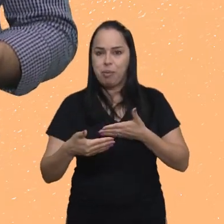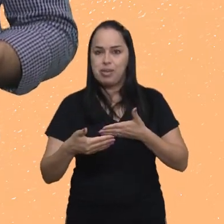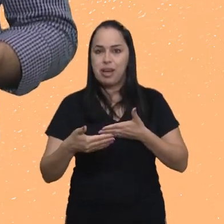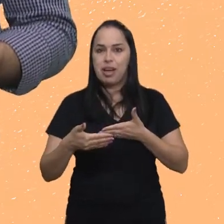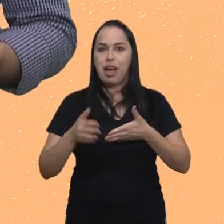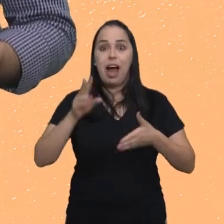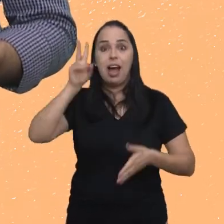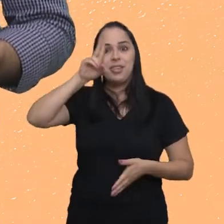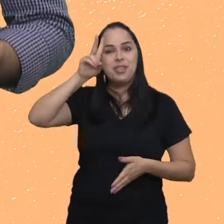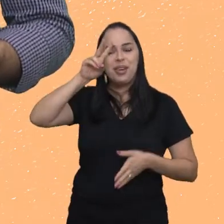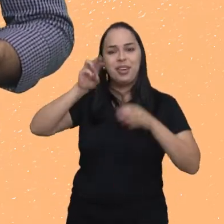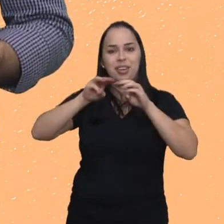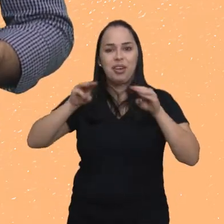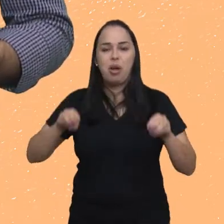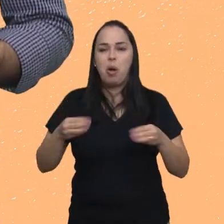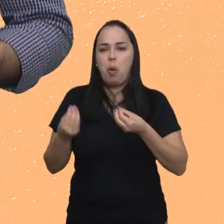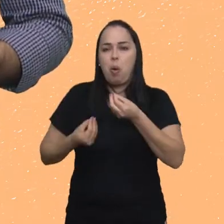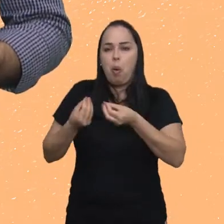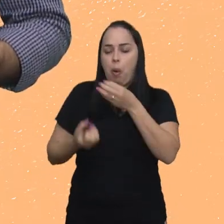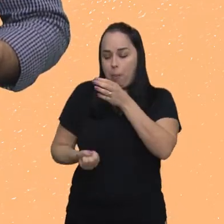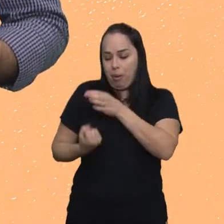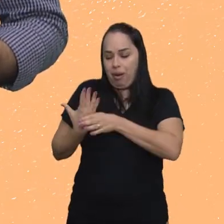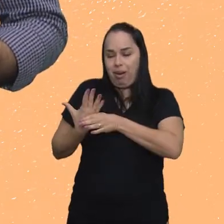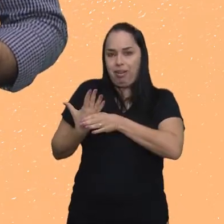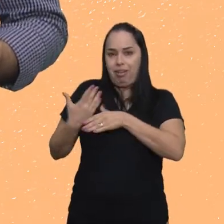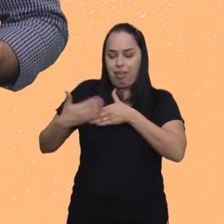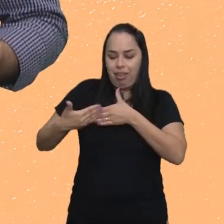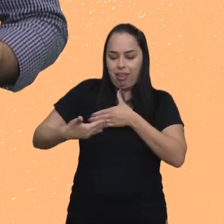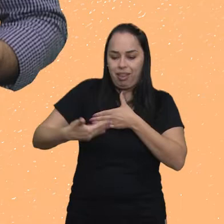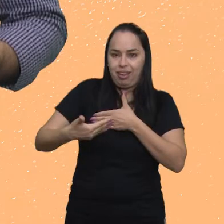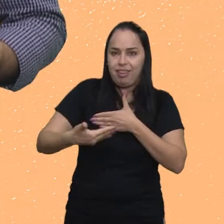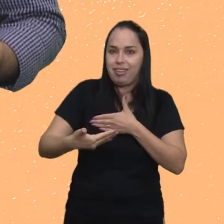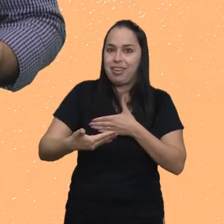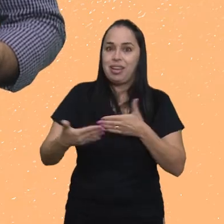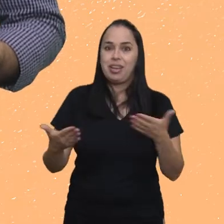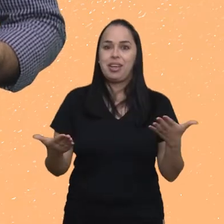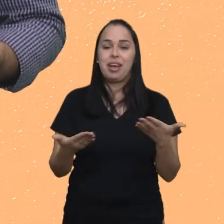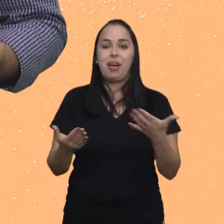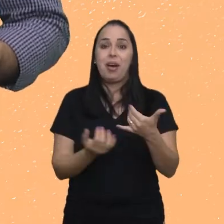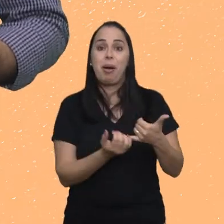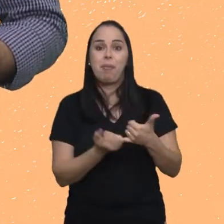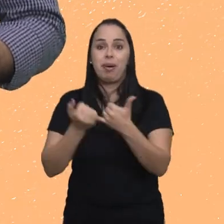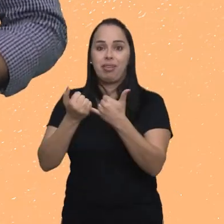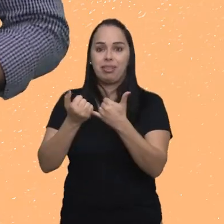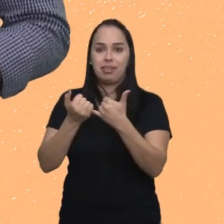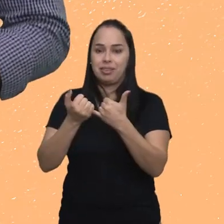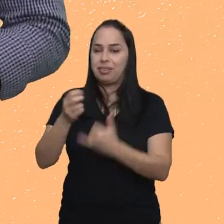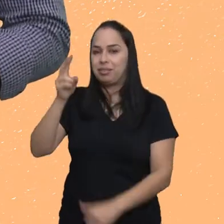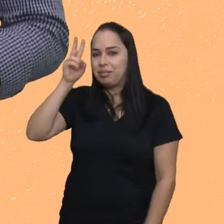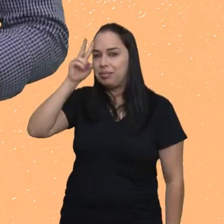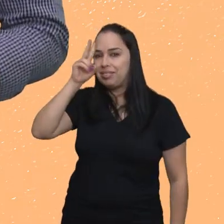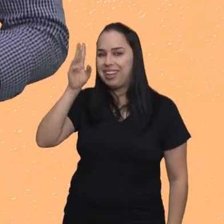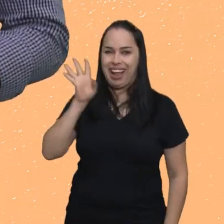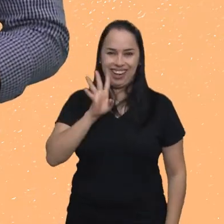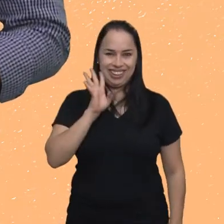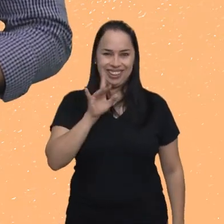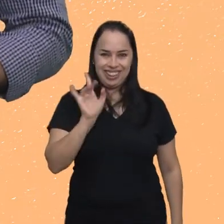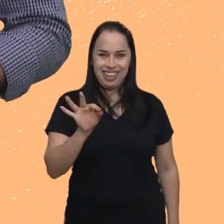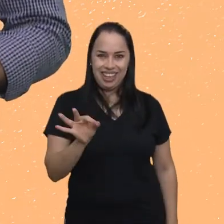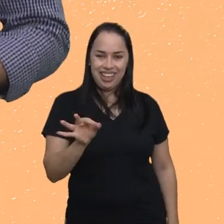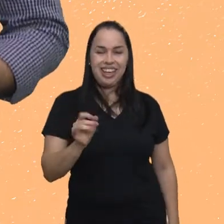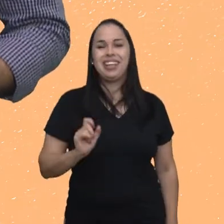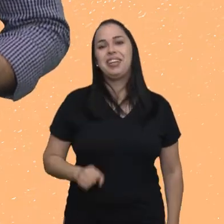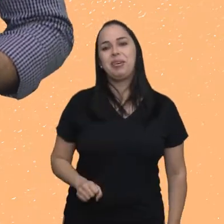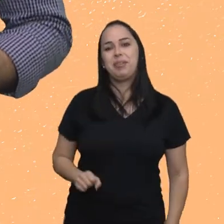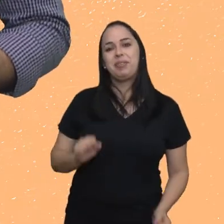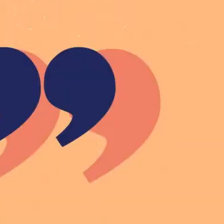desde o surgimento e descobrir como ele se tornou um patrimônio histórico da nossa cidade. Muito legal, não é? Então não sai daí, é